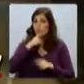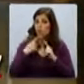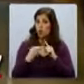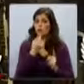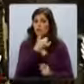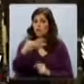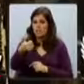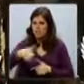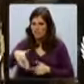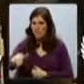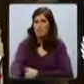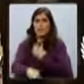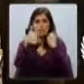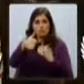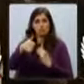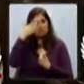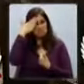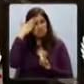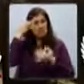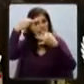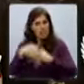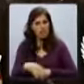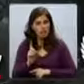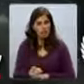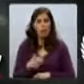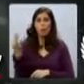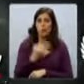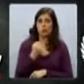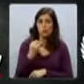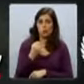melhor. Na expectativa, uma certeza há de que o Porto